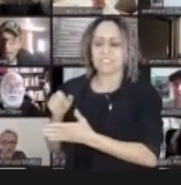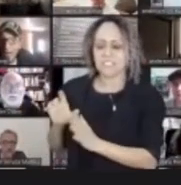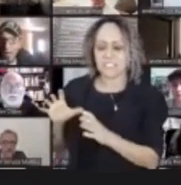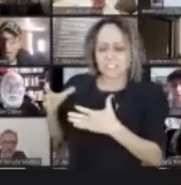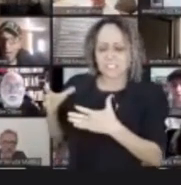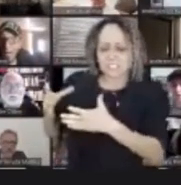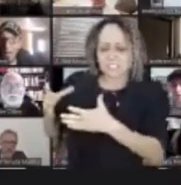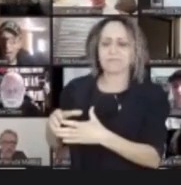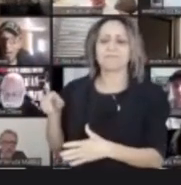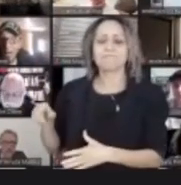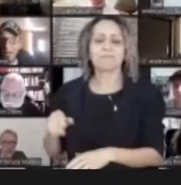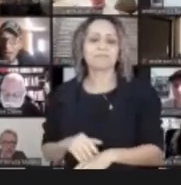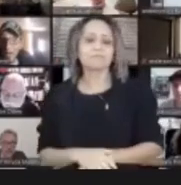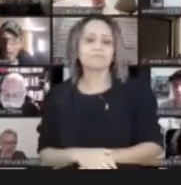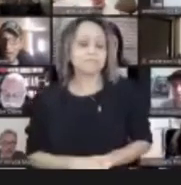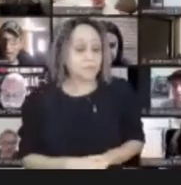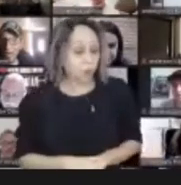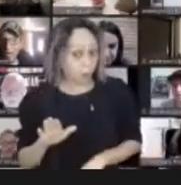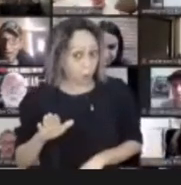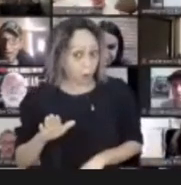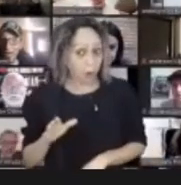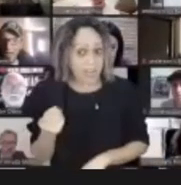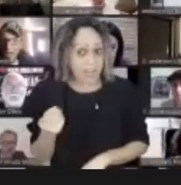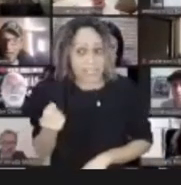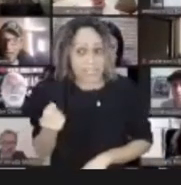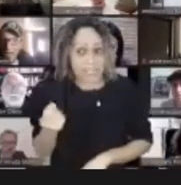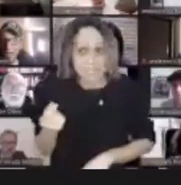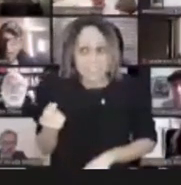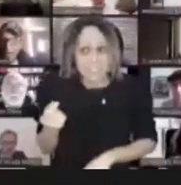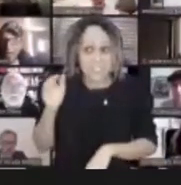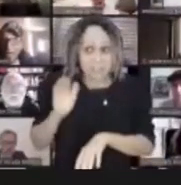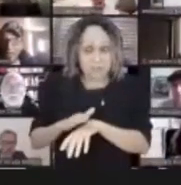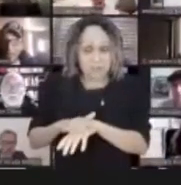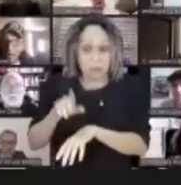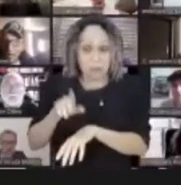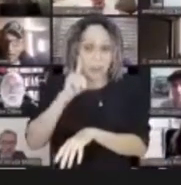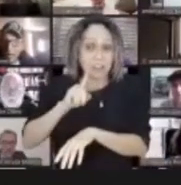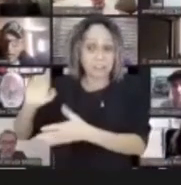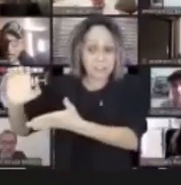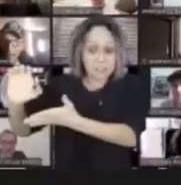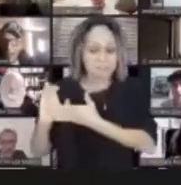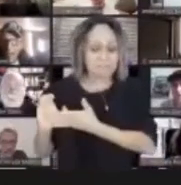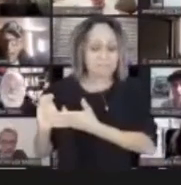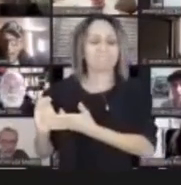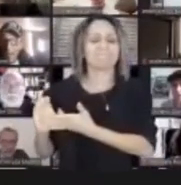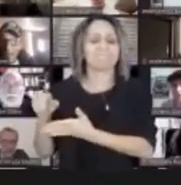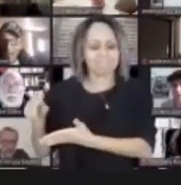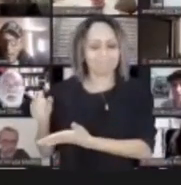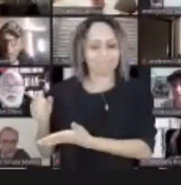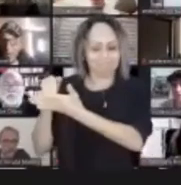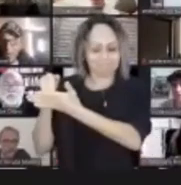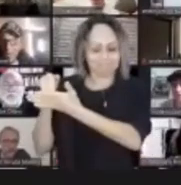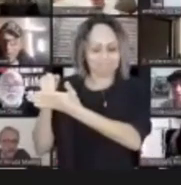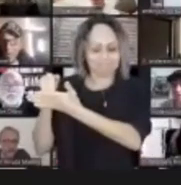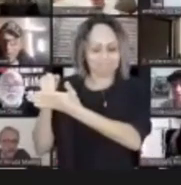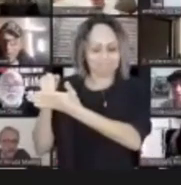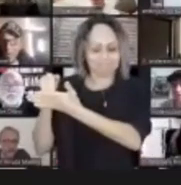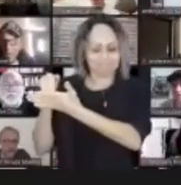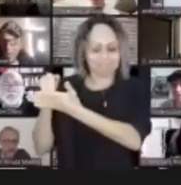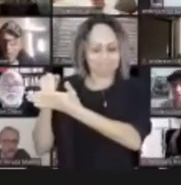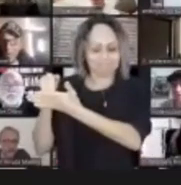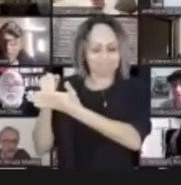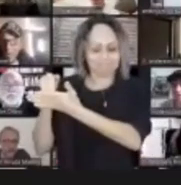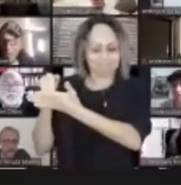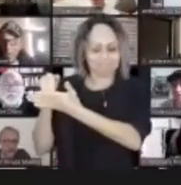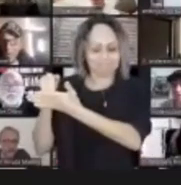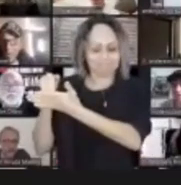americano, muito forte nisso. Então, sem exagero nenhum, não é xenofobia, é constatação. Está lá no